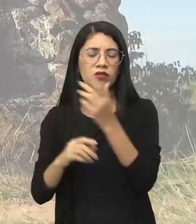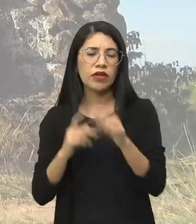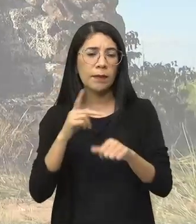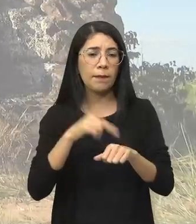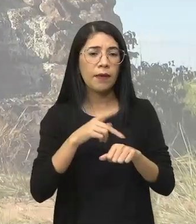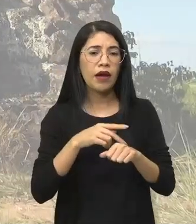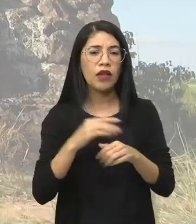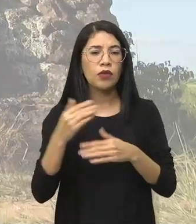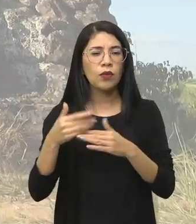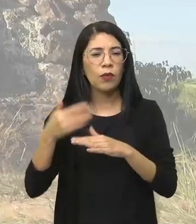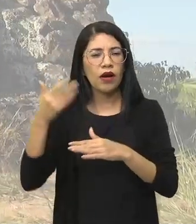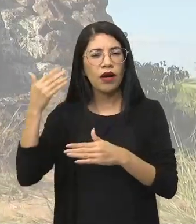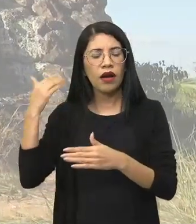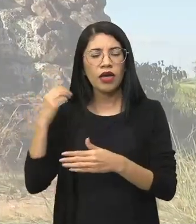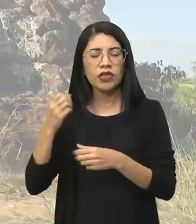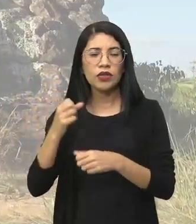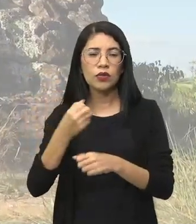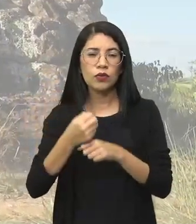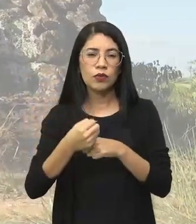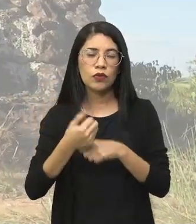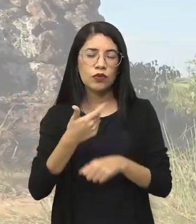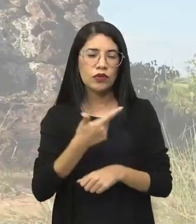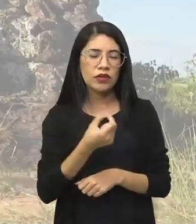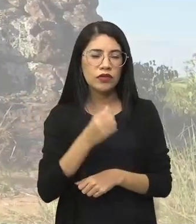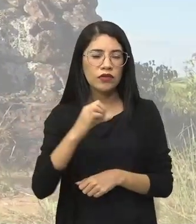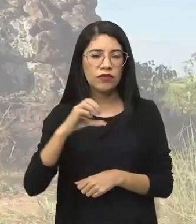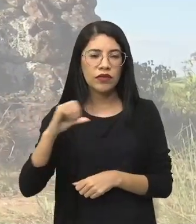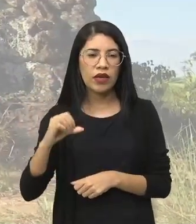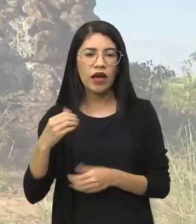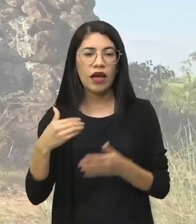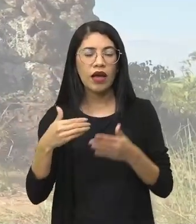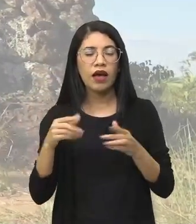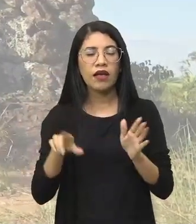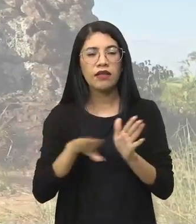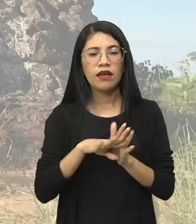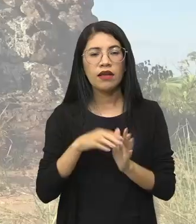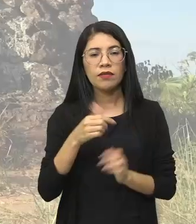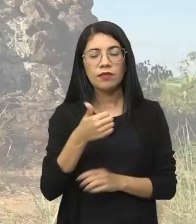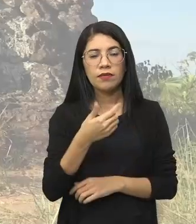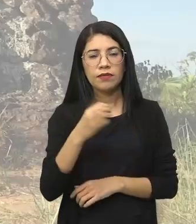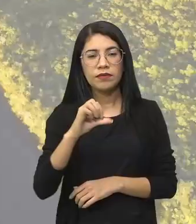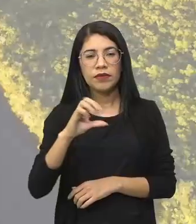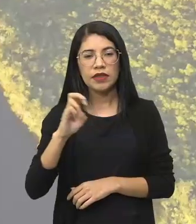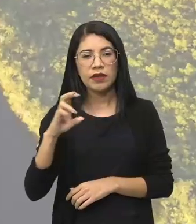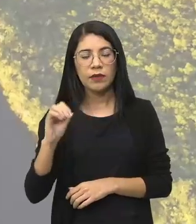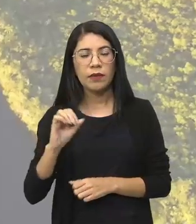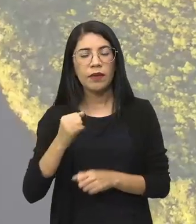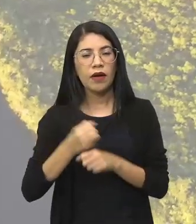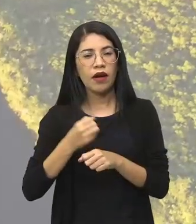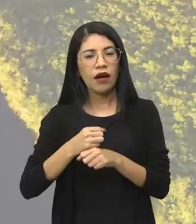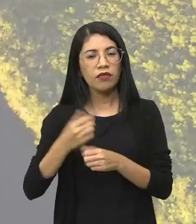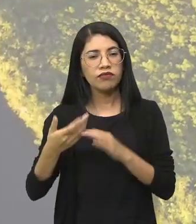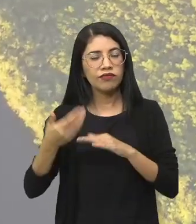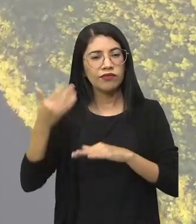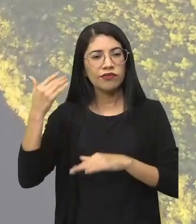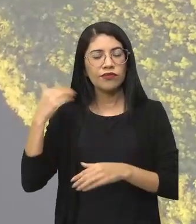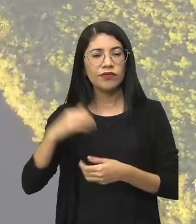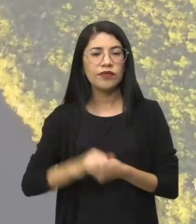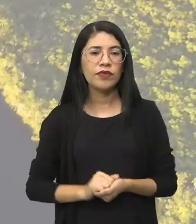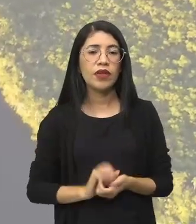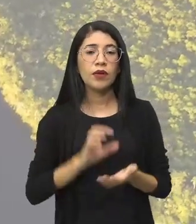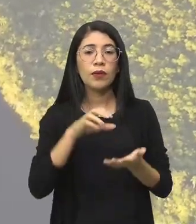período Permiano, de 299 a 250 milhões de anos atrás. Refúgio da Vida